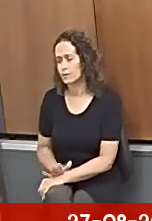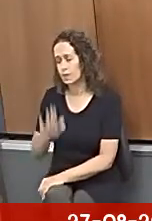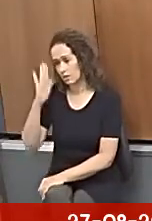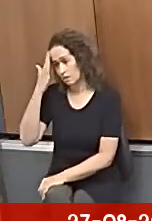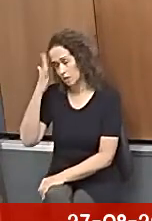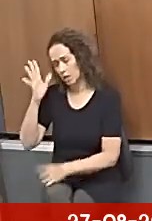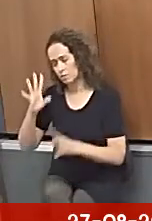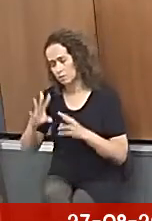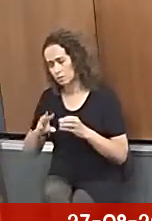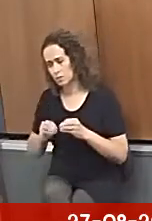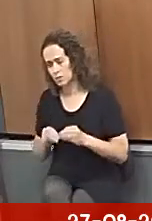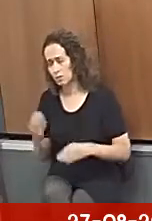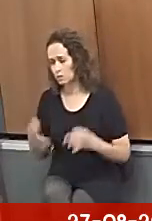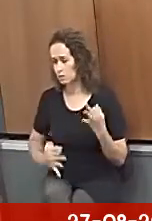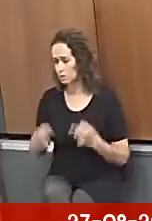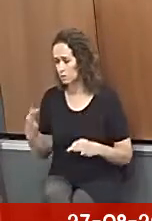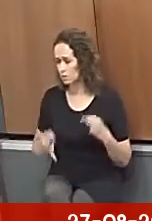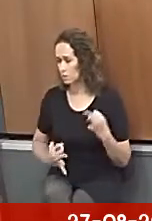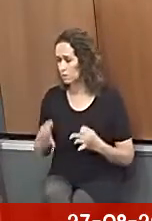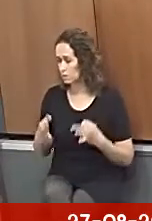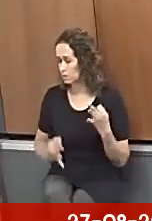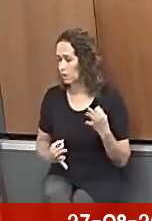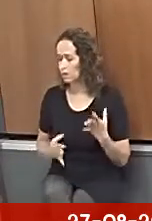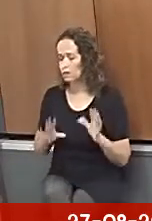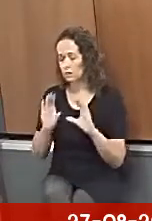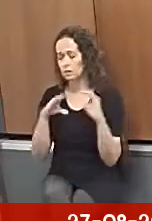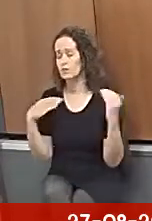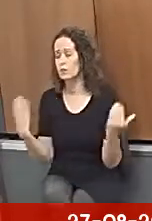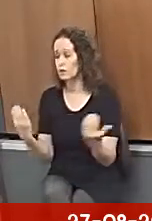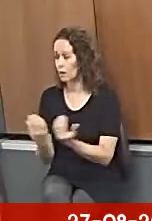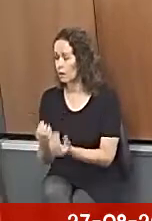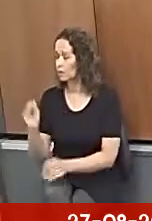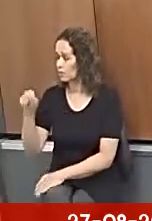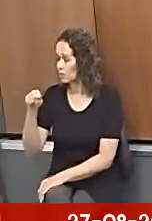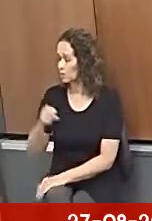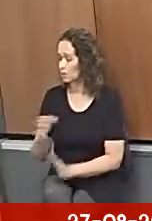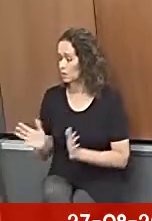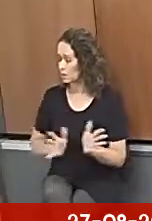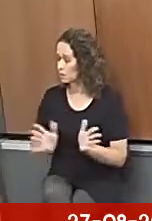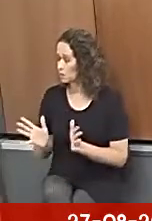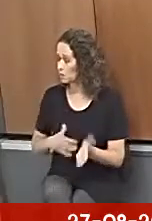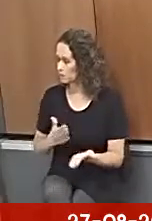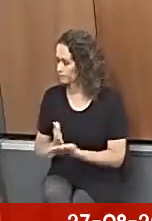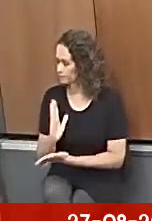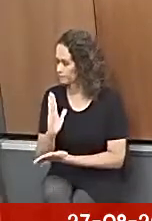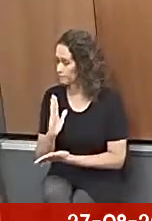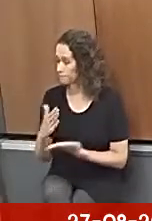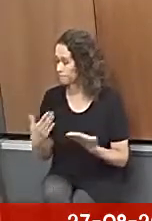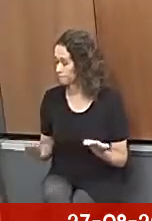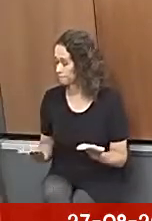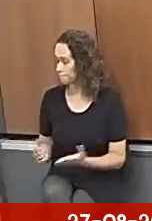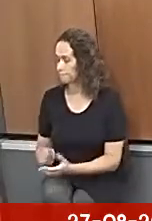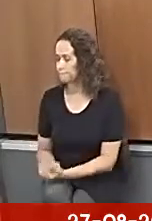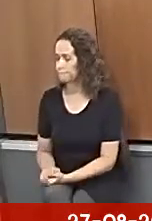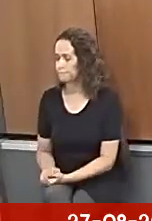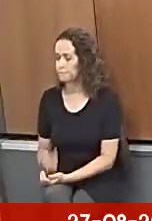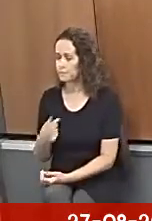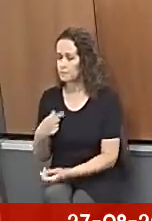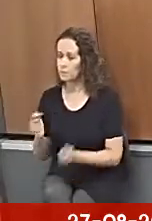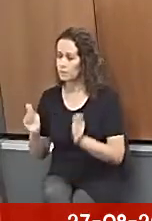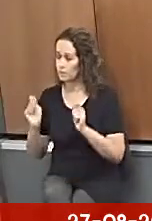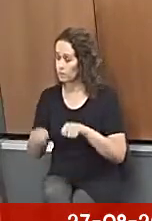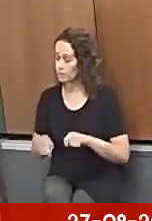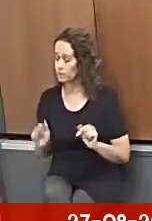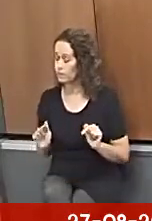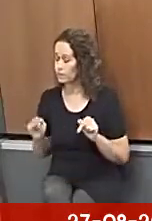se o judiciário entendeu naquela época que o estádio é se viu né então eu poderia que não faria isso mas poderia